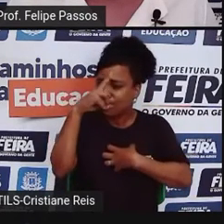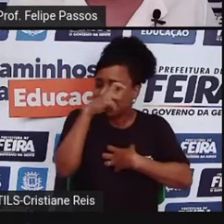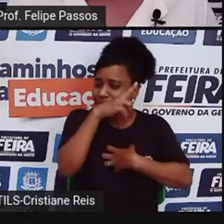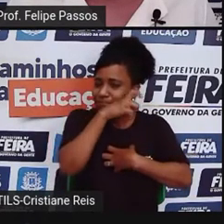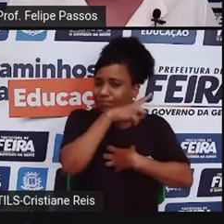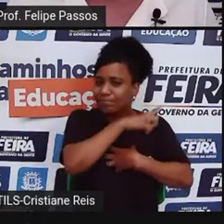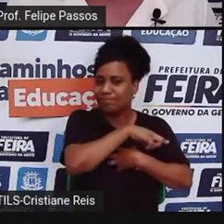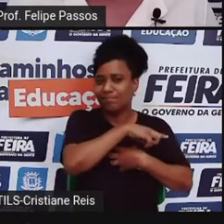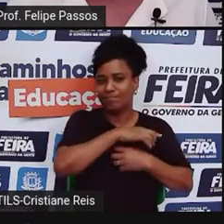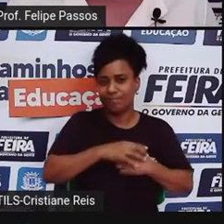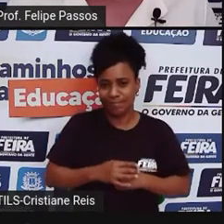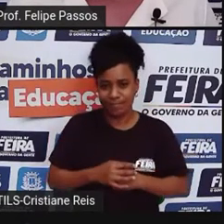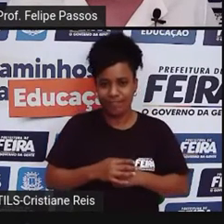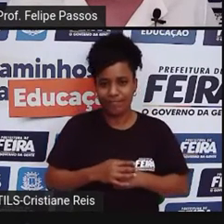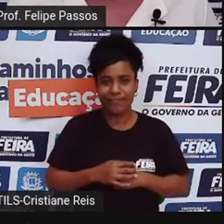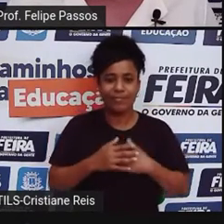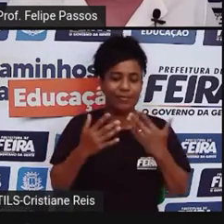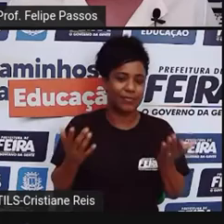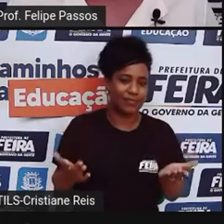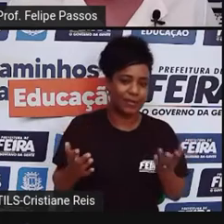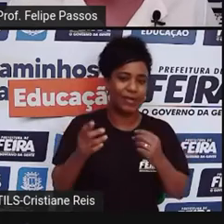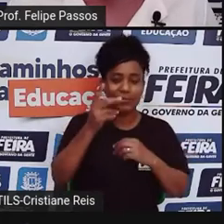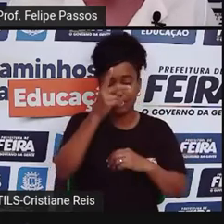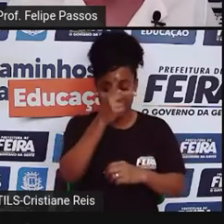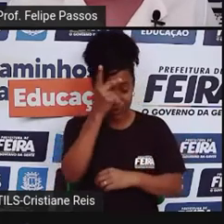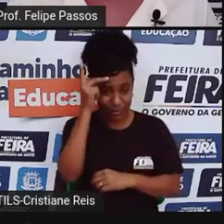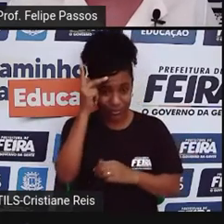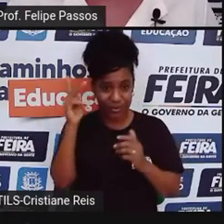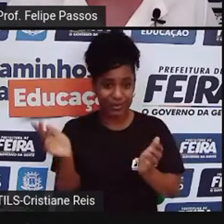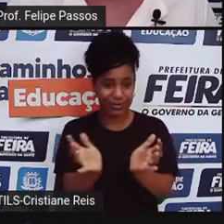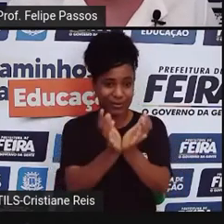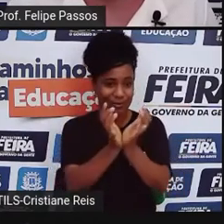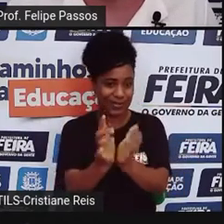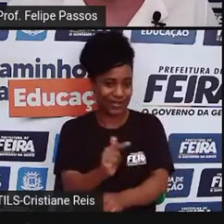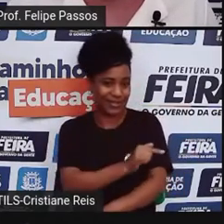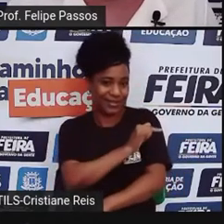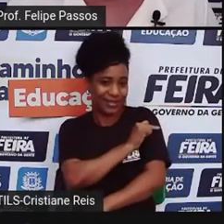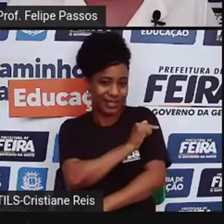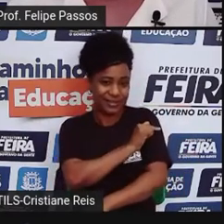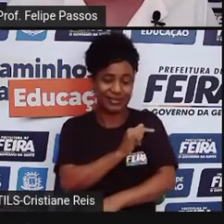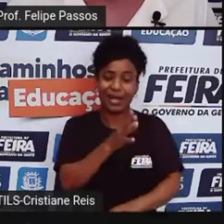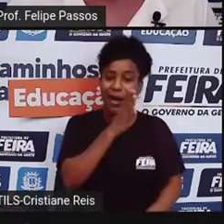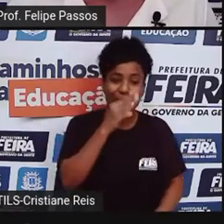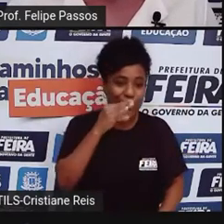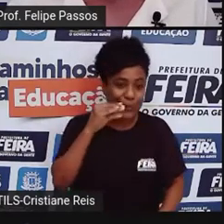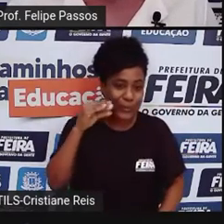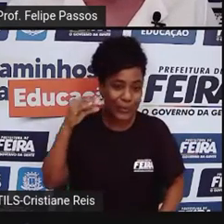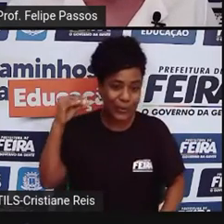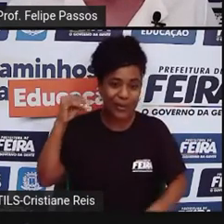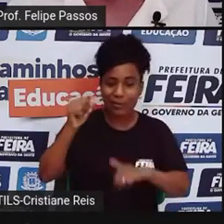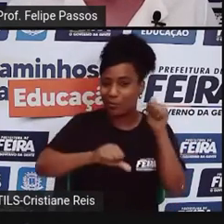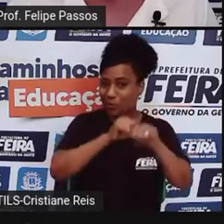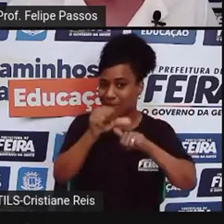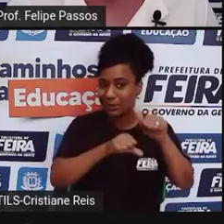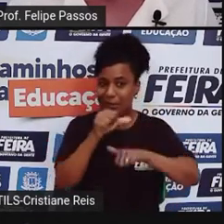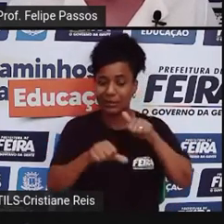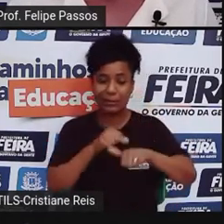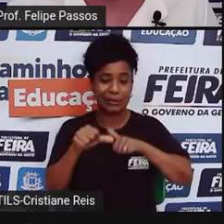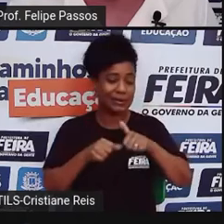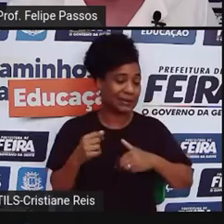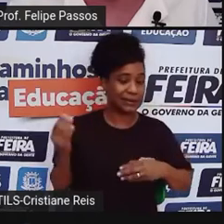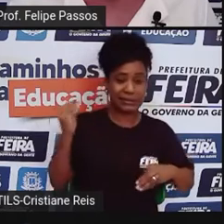pessoas que estão escutando a gente aqui, sétimo ano, transição para a adolescência, os hormônios todos, aquela... Isso tudo é normal, mas quando